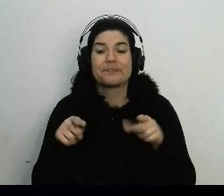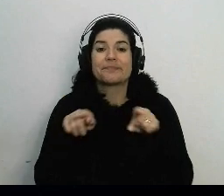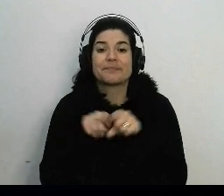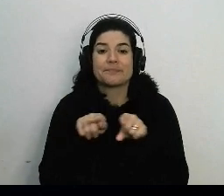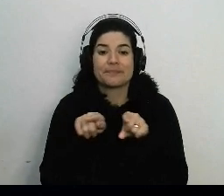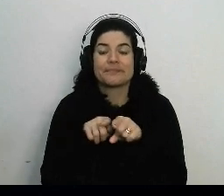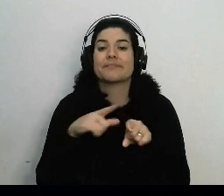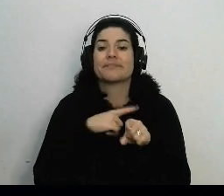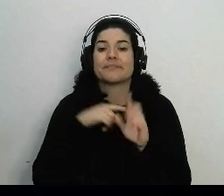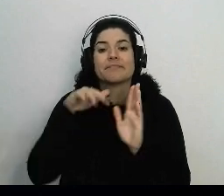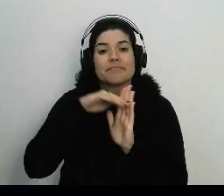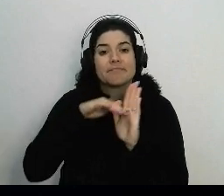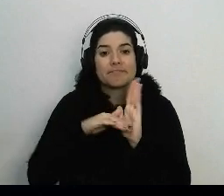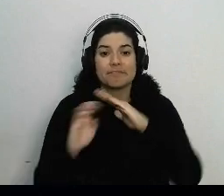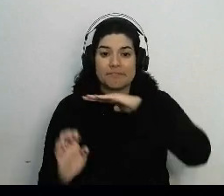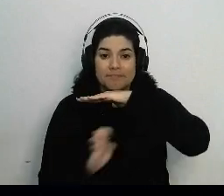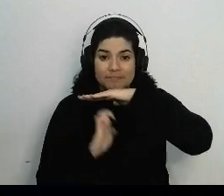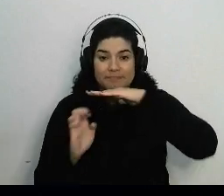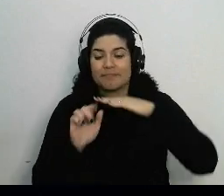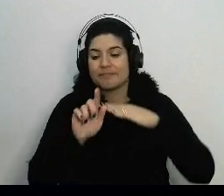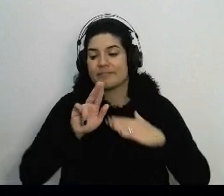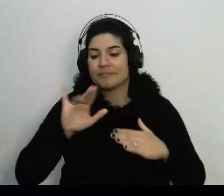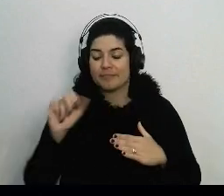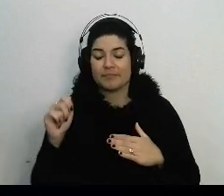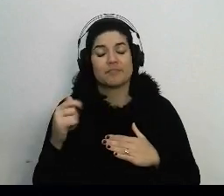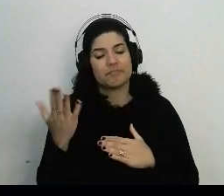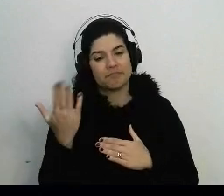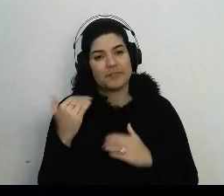Empresas, fique à vontade, entre em contato comigo de novo. Está